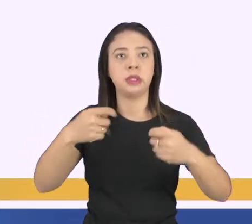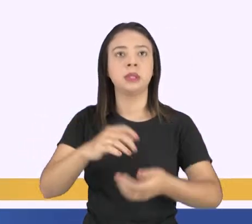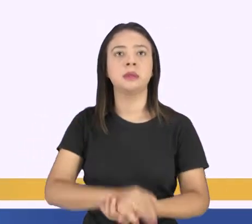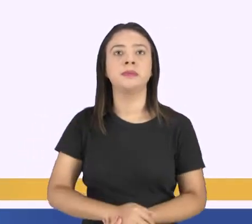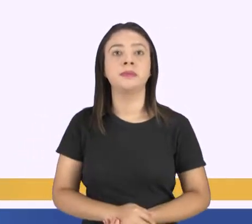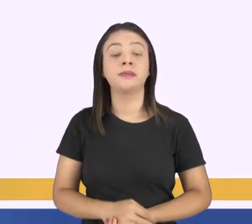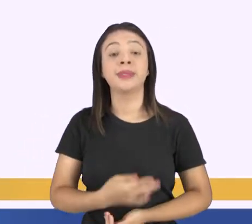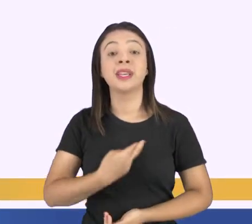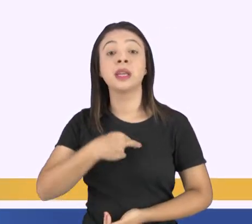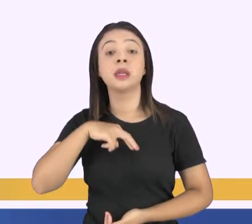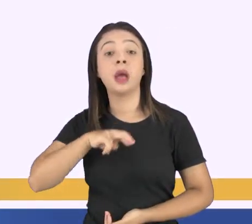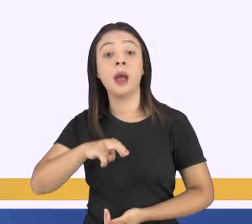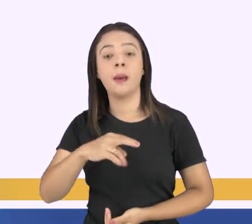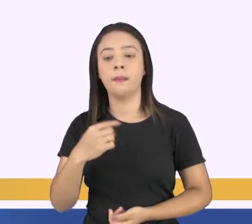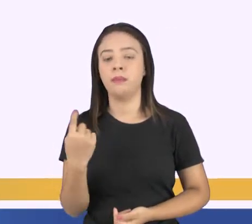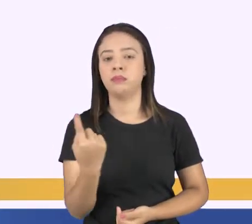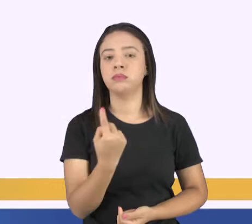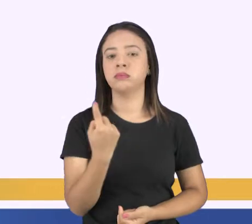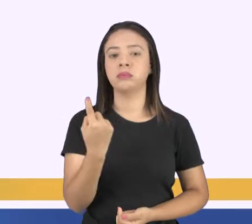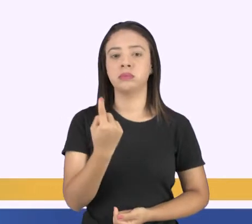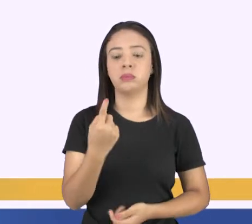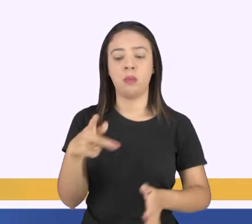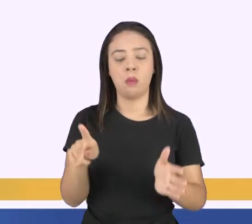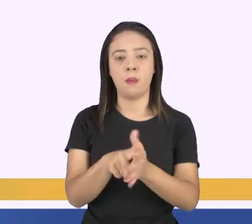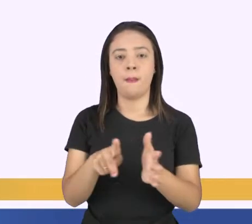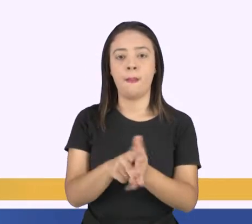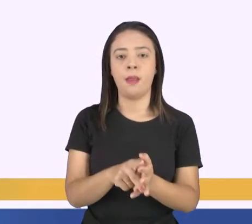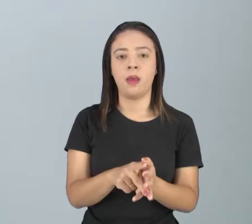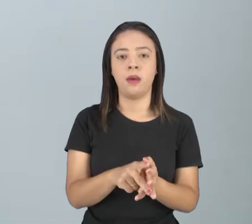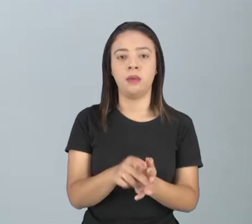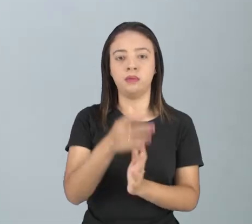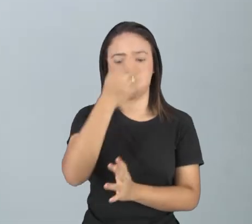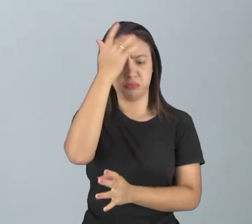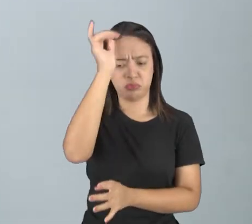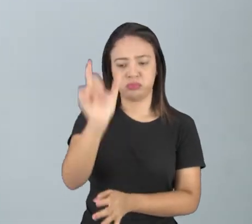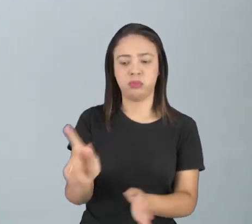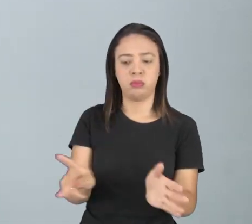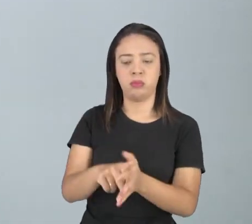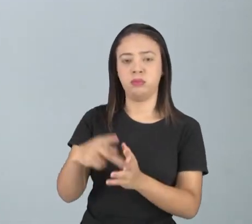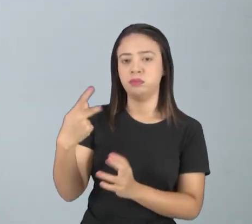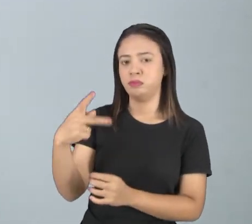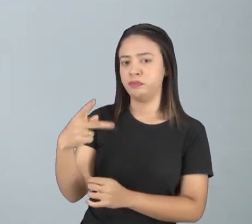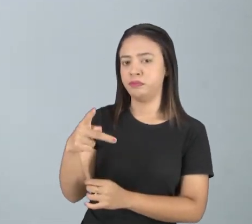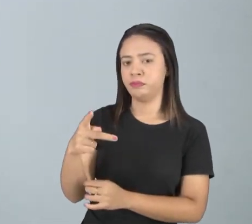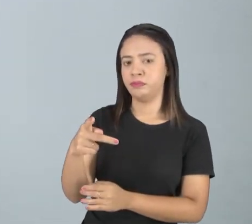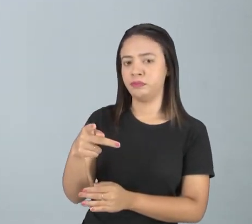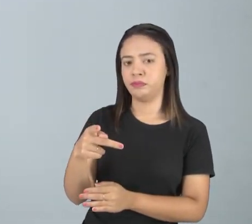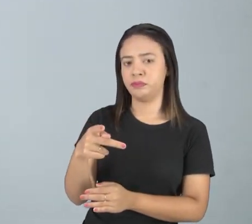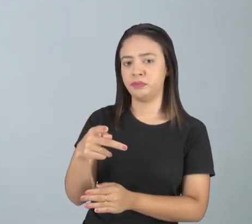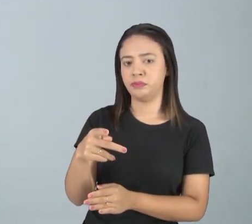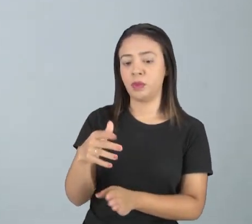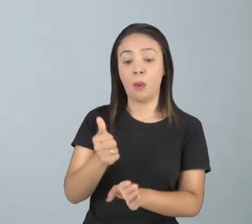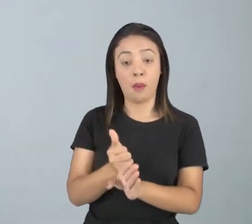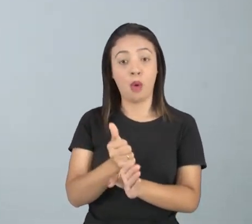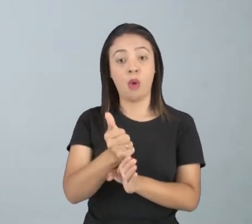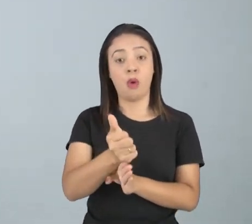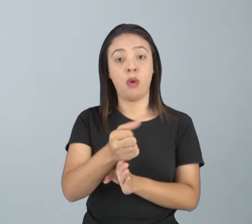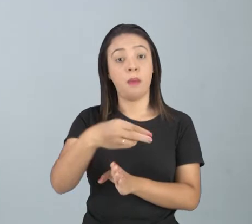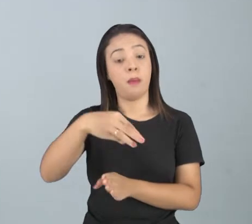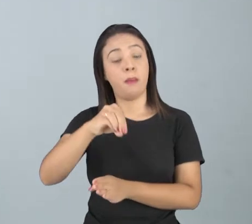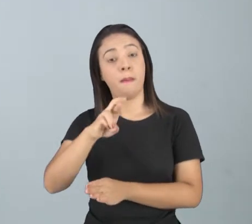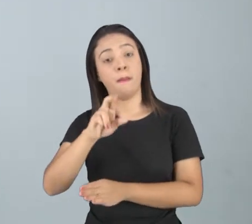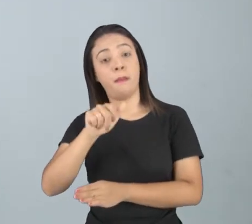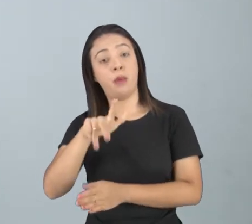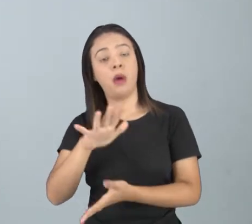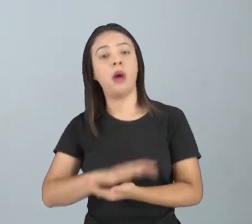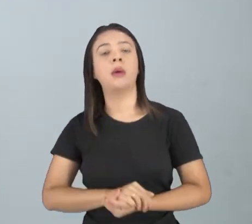religioso é individual e pessoal, né? É um comportamento moral. No caso, é um exemplo que eu